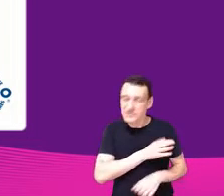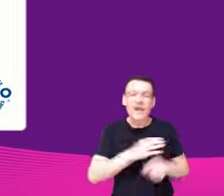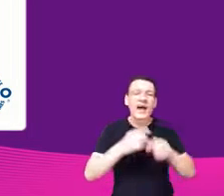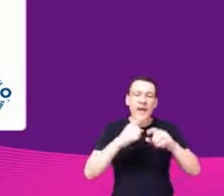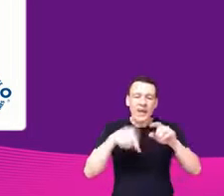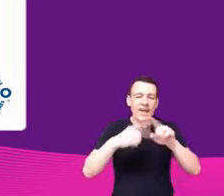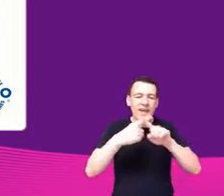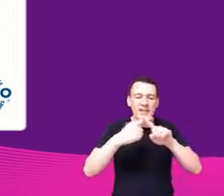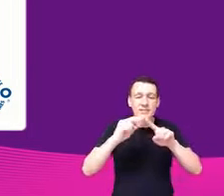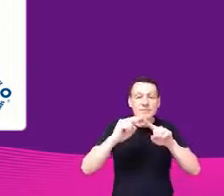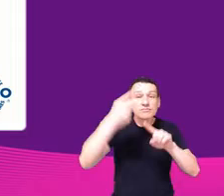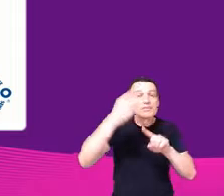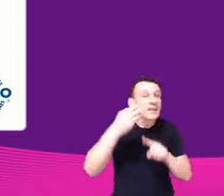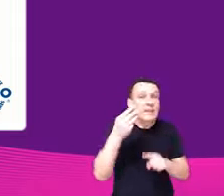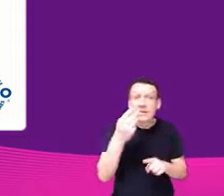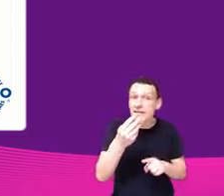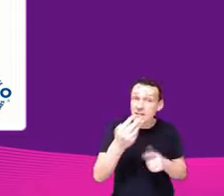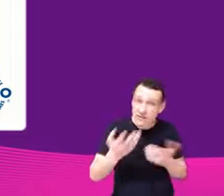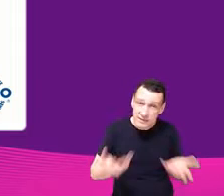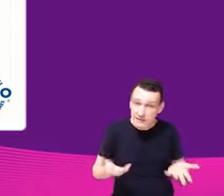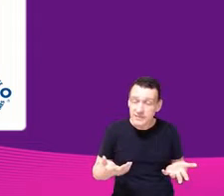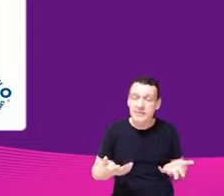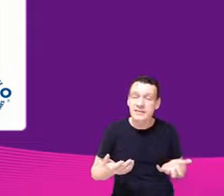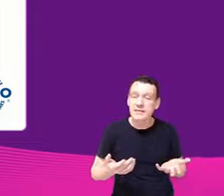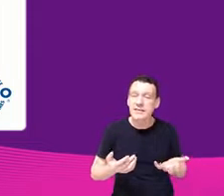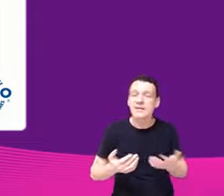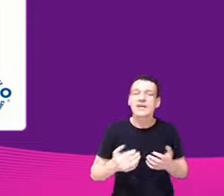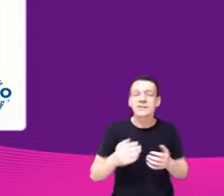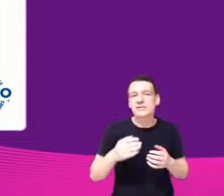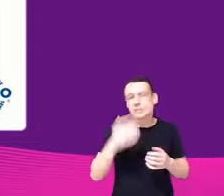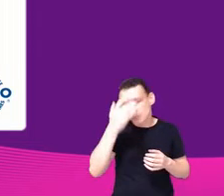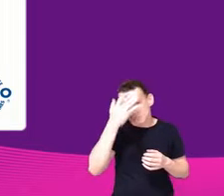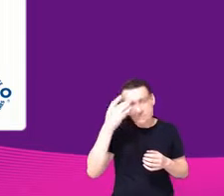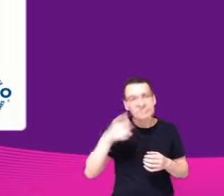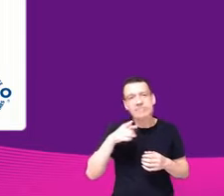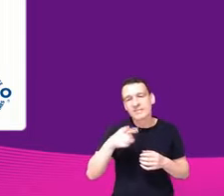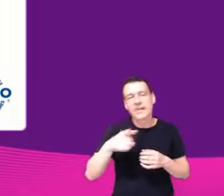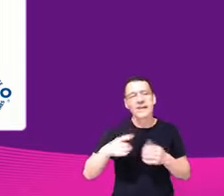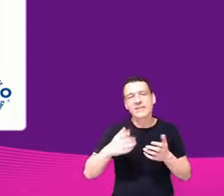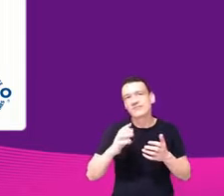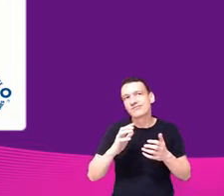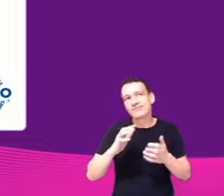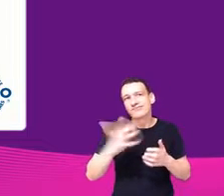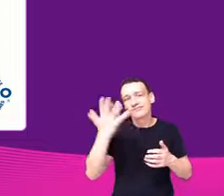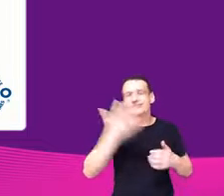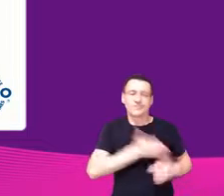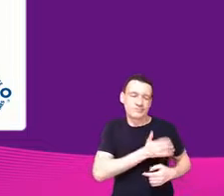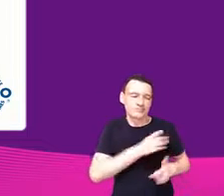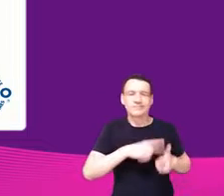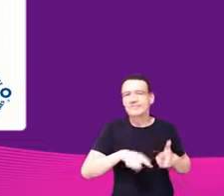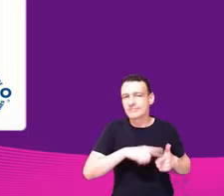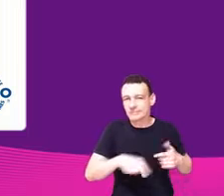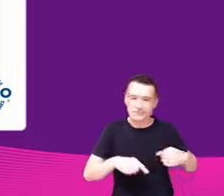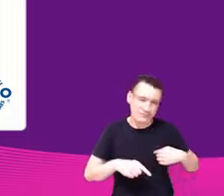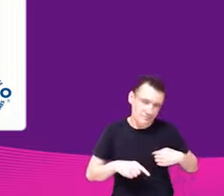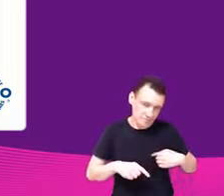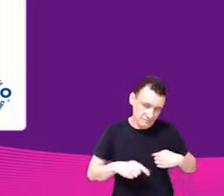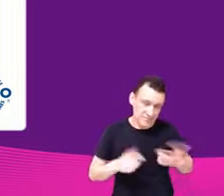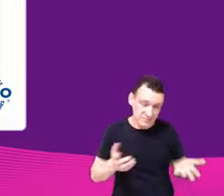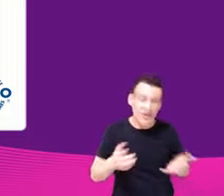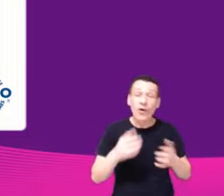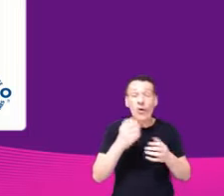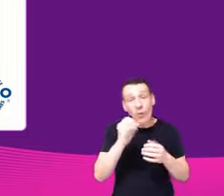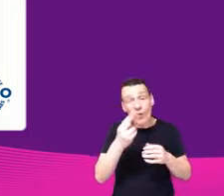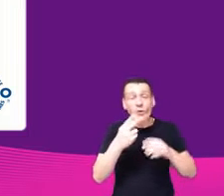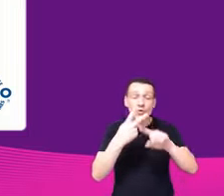risco de que um paciente desenvolva insuficiência cardíaca no futuro e em 2 vezes que ele tenha